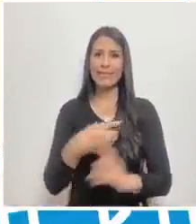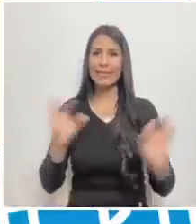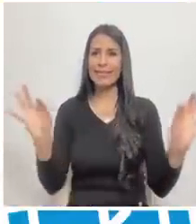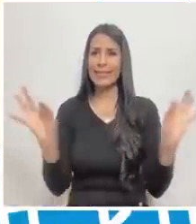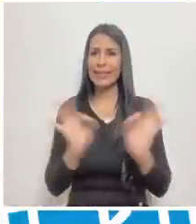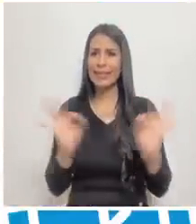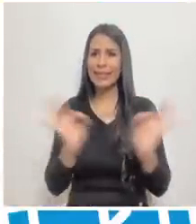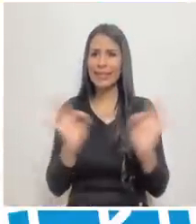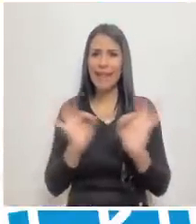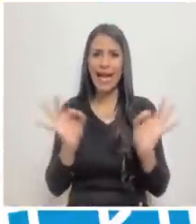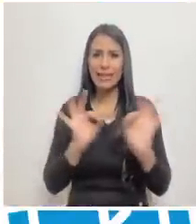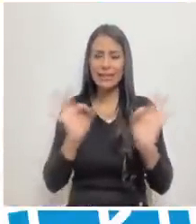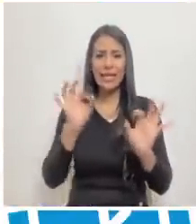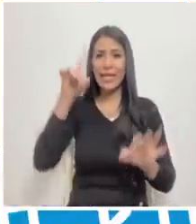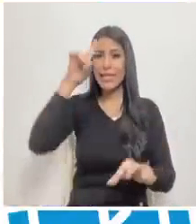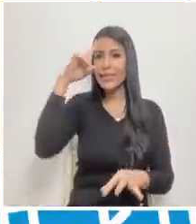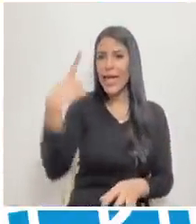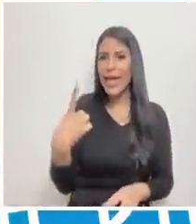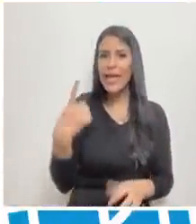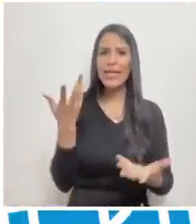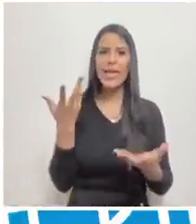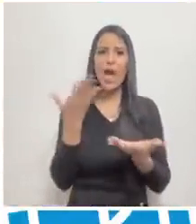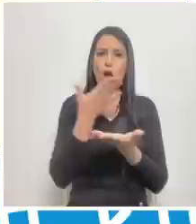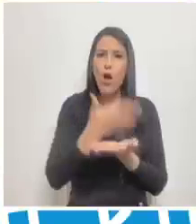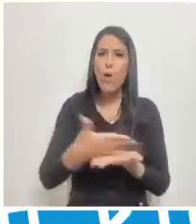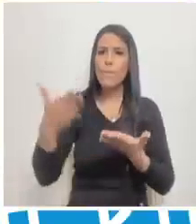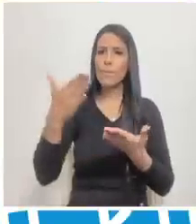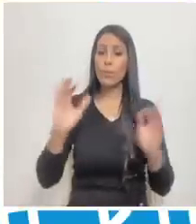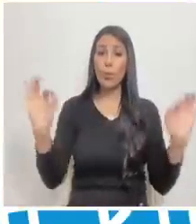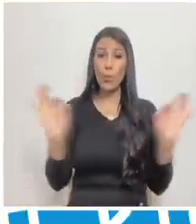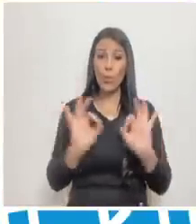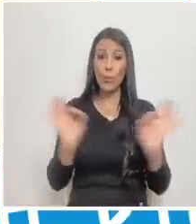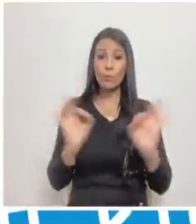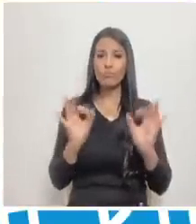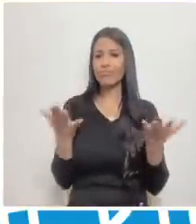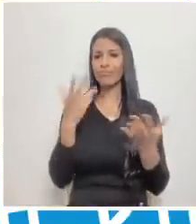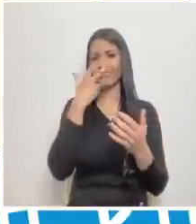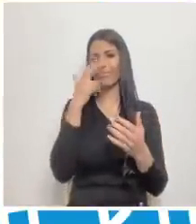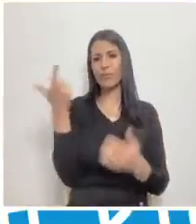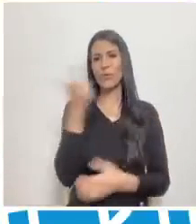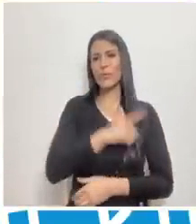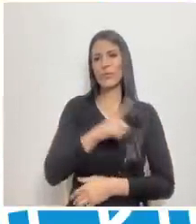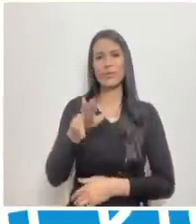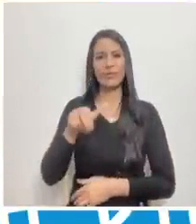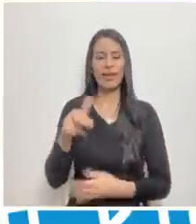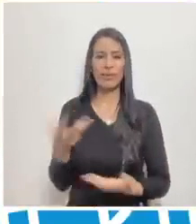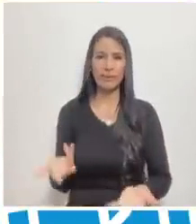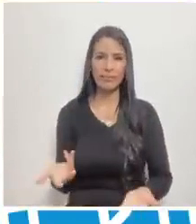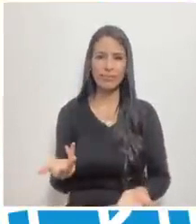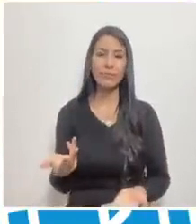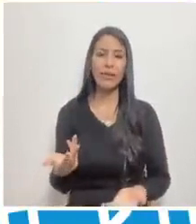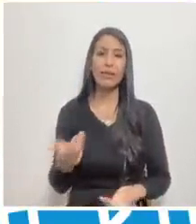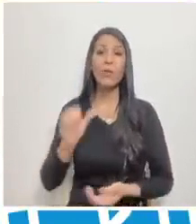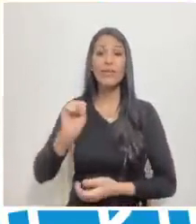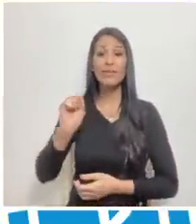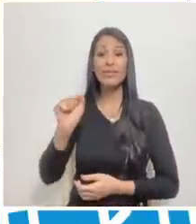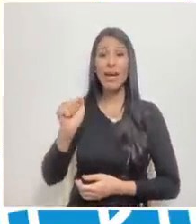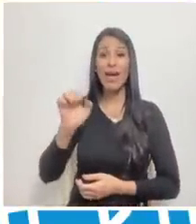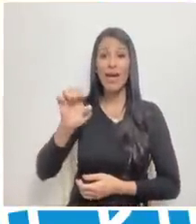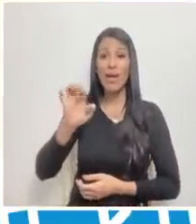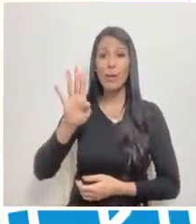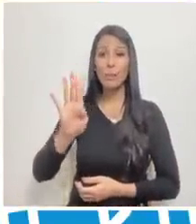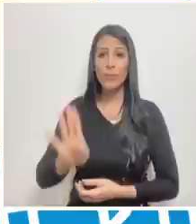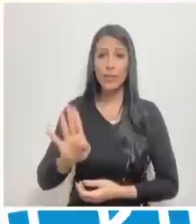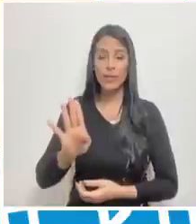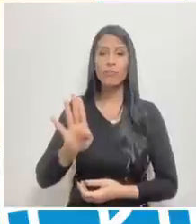em amostras, a gente nunca vai conseguir. Então, o Saeb digital eu acho que é outra